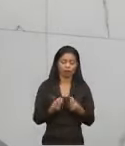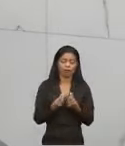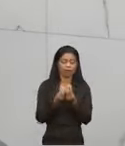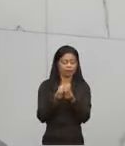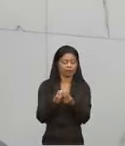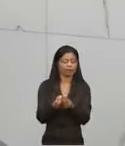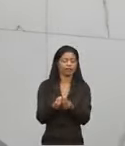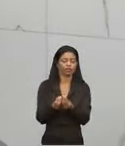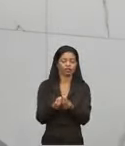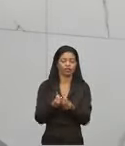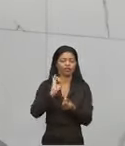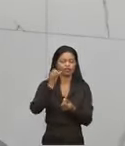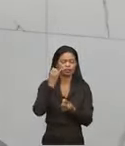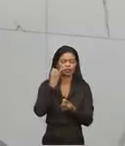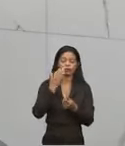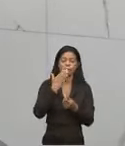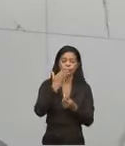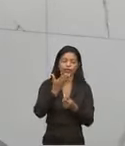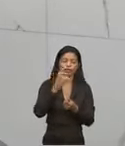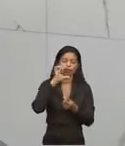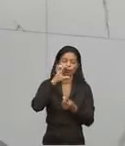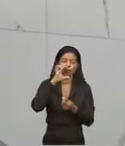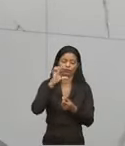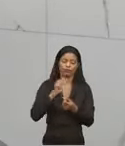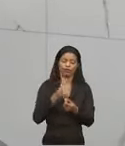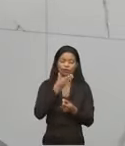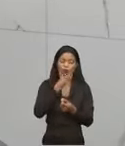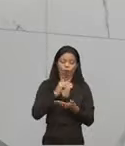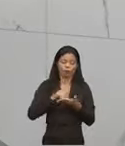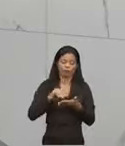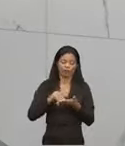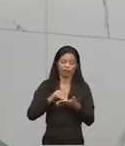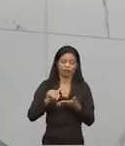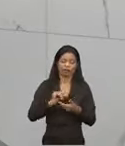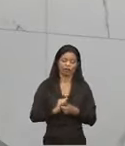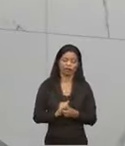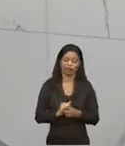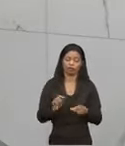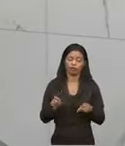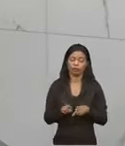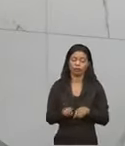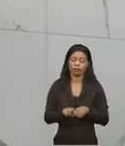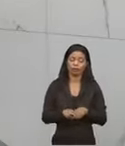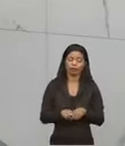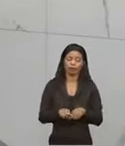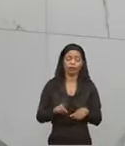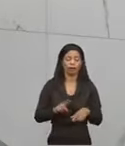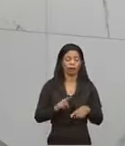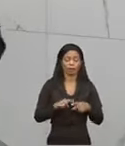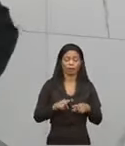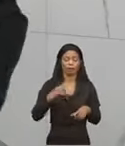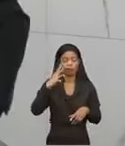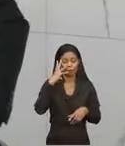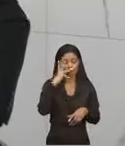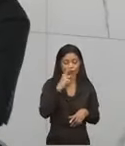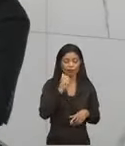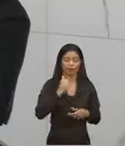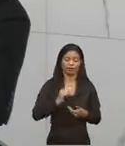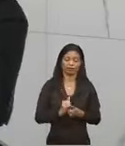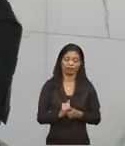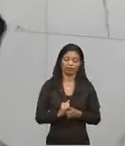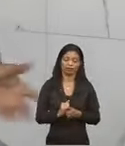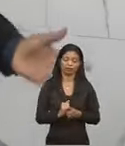Antônio Elinaldo, ao secretário Jorge Oliveira, à secretária Joadim, pelo aquele belíssimo instrumento, vereador